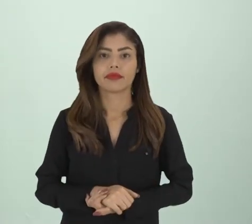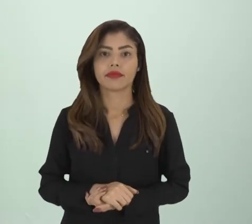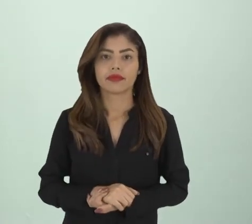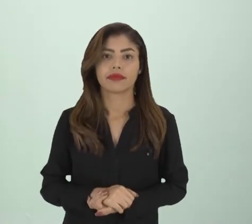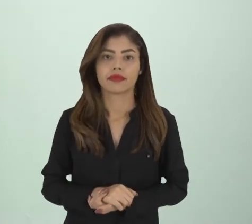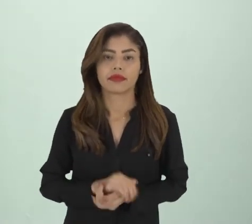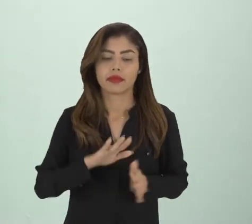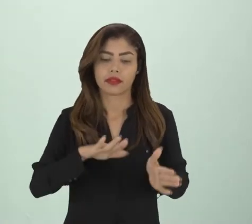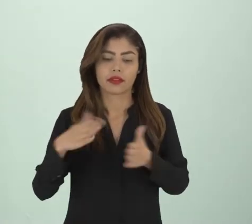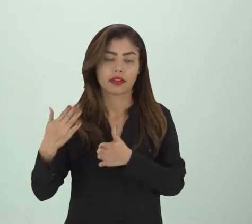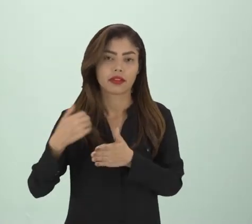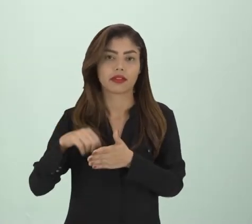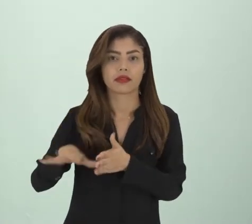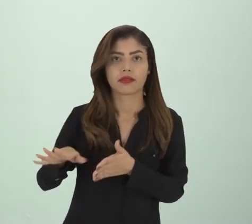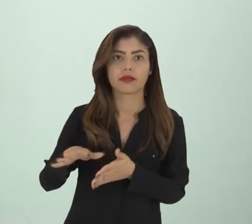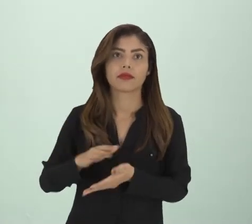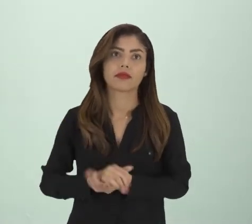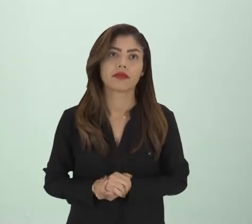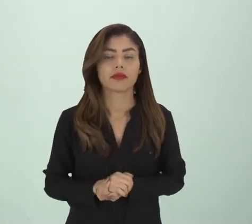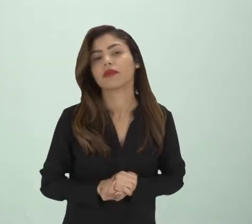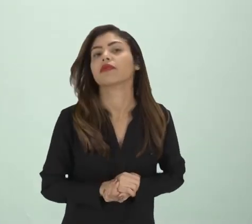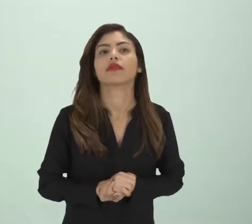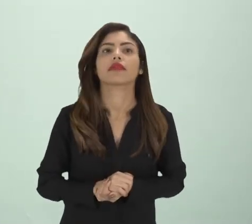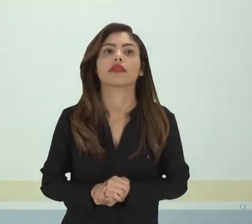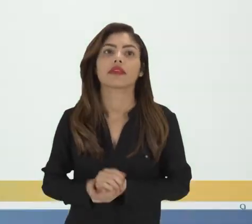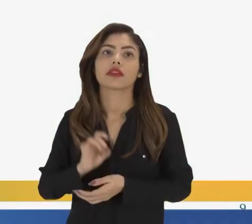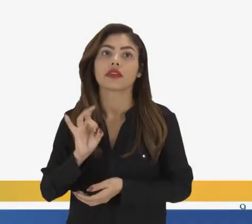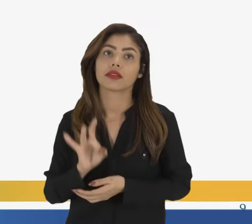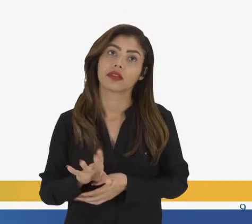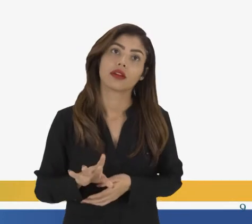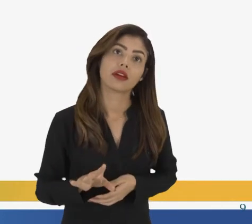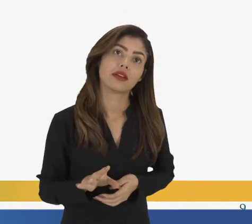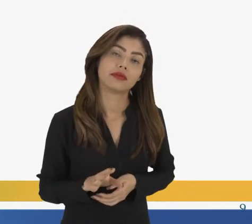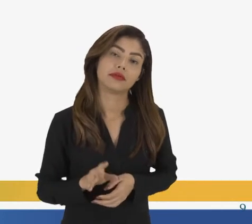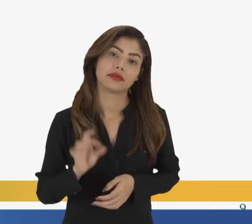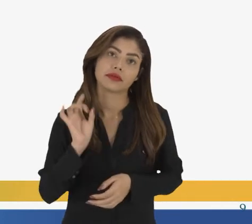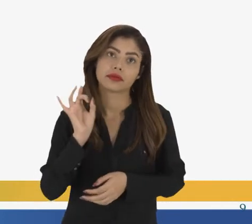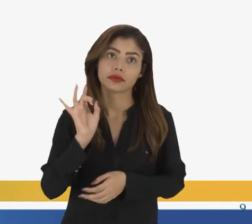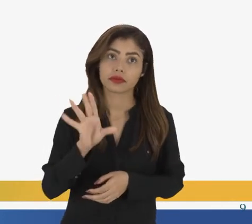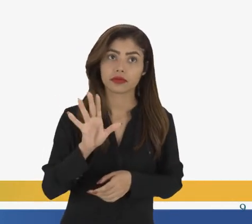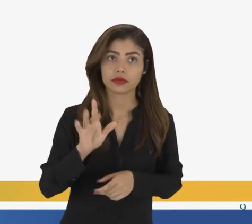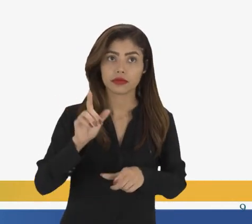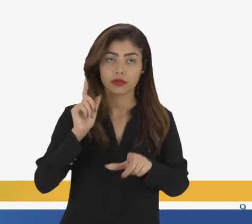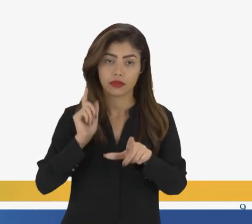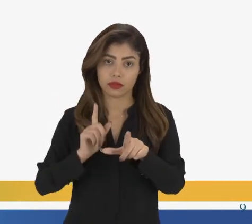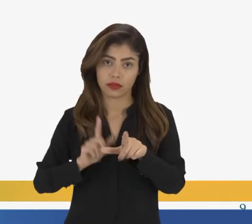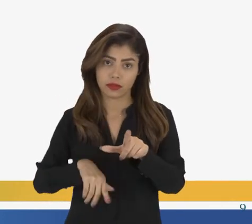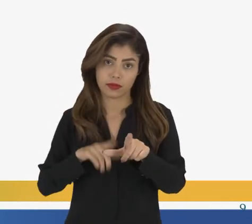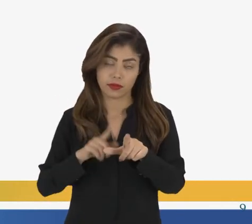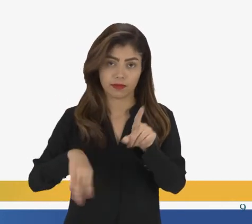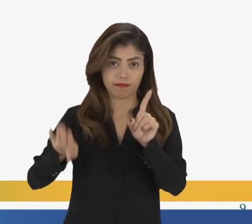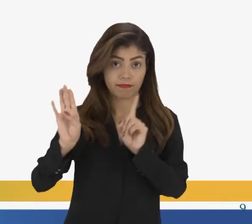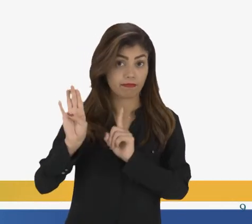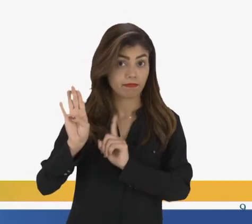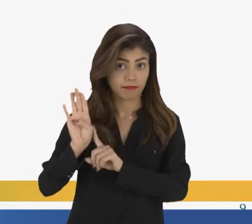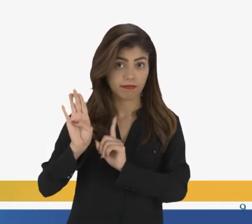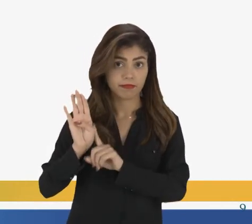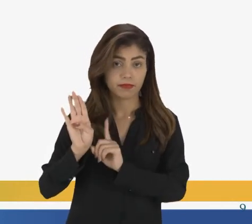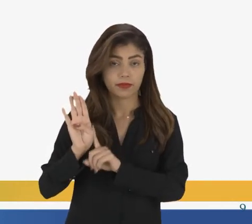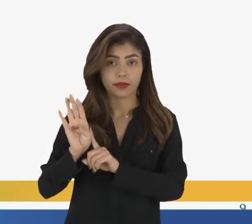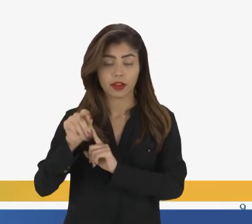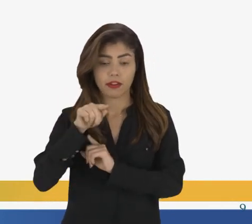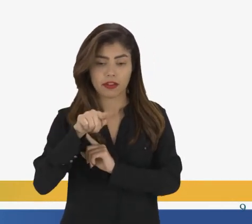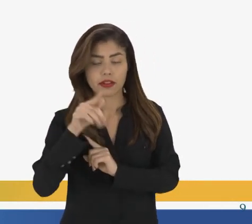também é errada. Ela passa a ser eliminada, então. Restando ainda, pessoal, apenas a alternativa